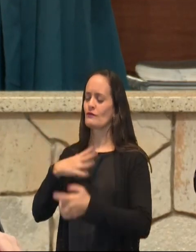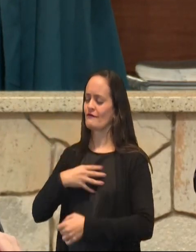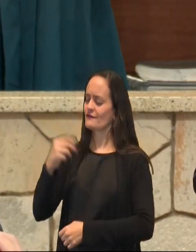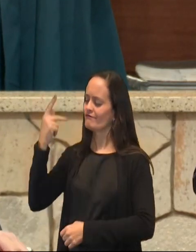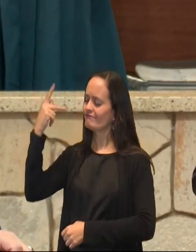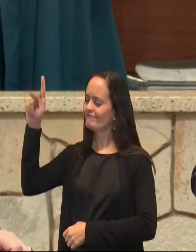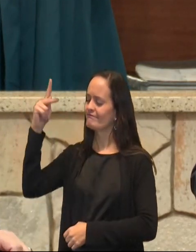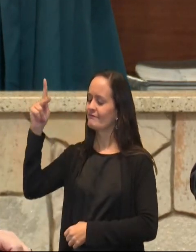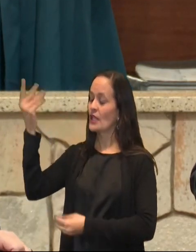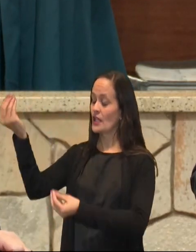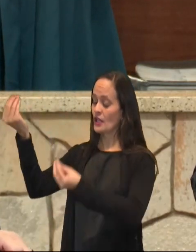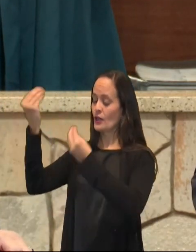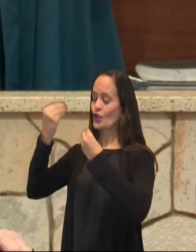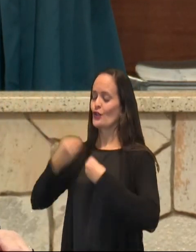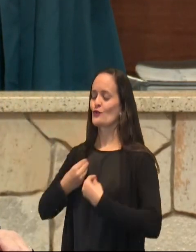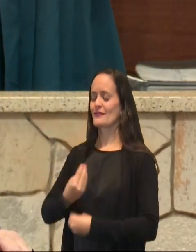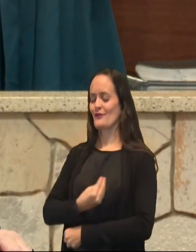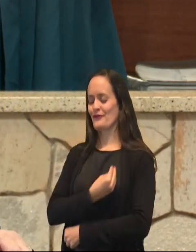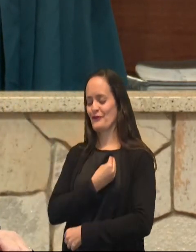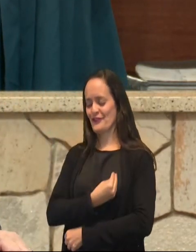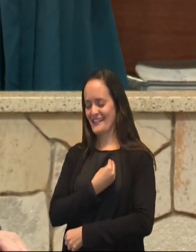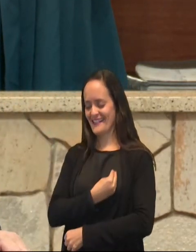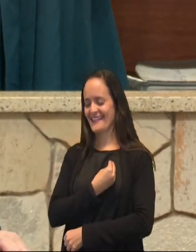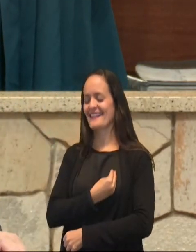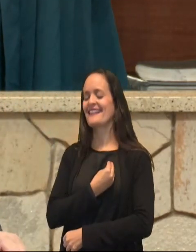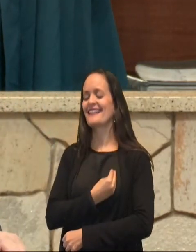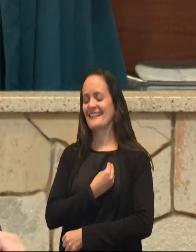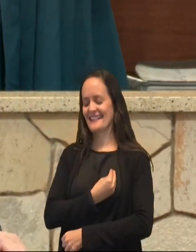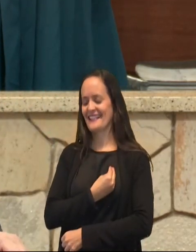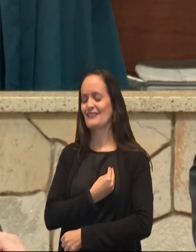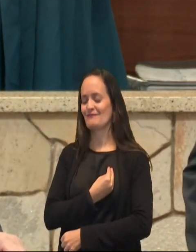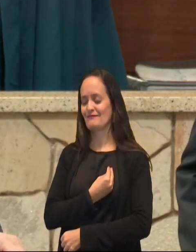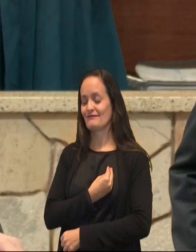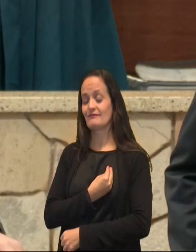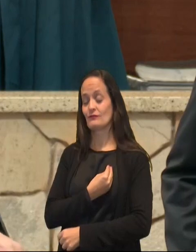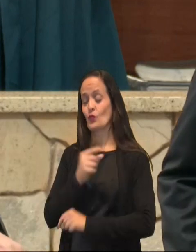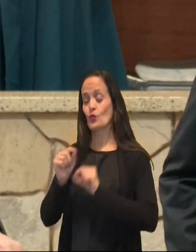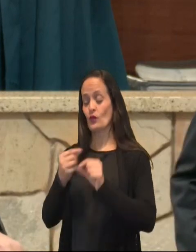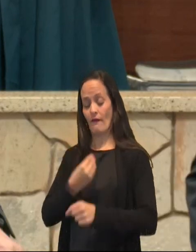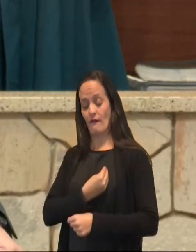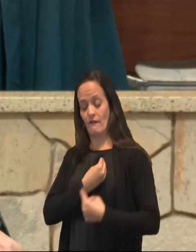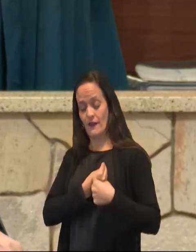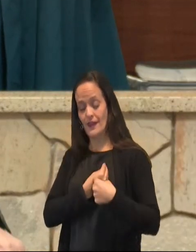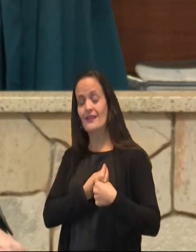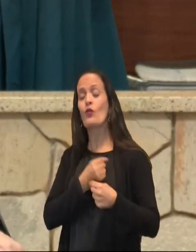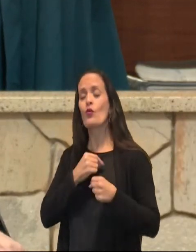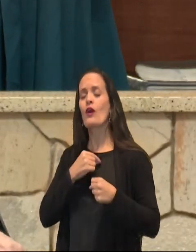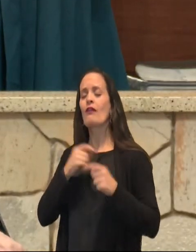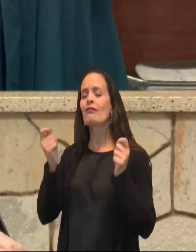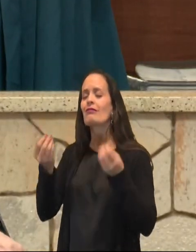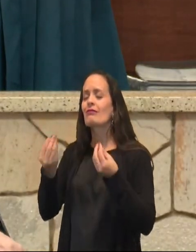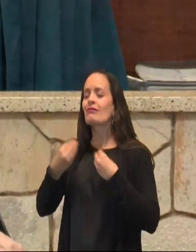trouxe vida, e essa vida, Deus, que faz com que os nossos lábios